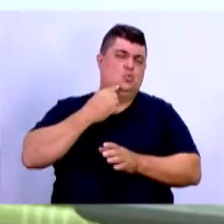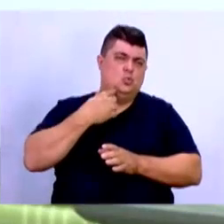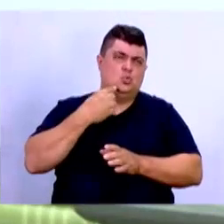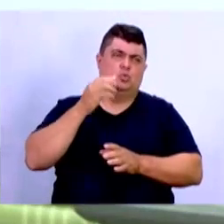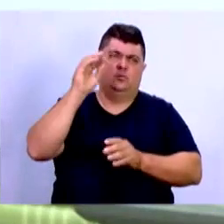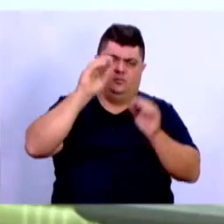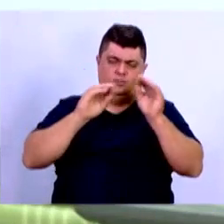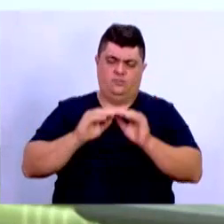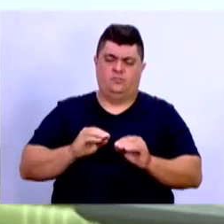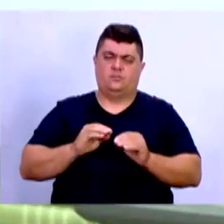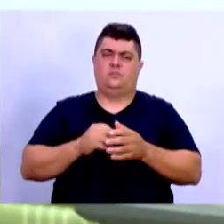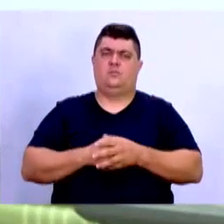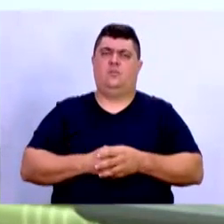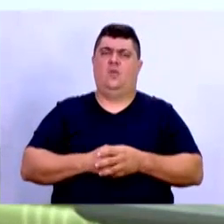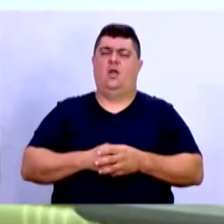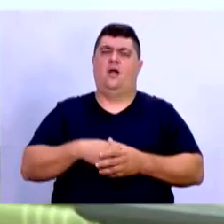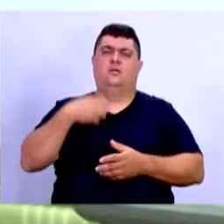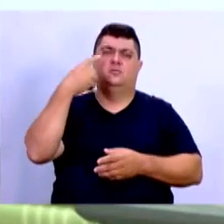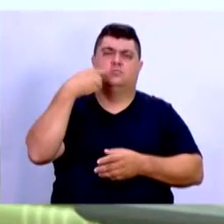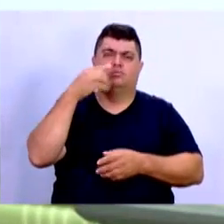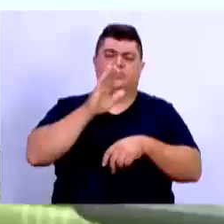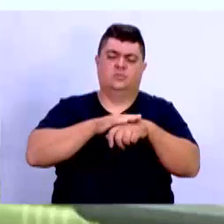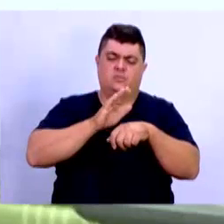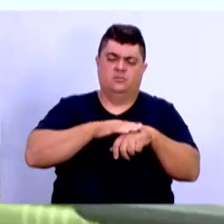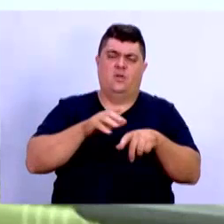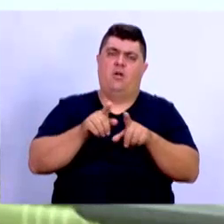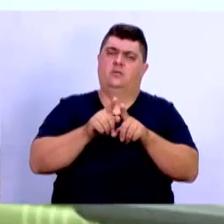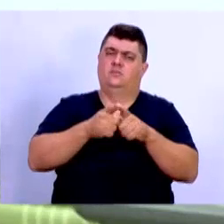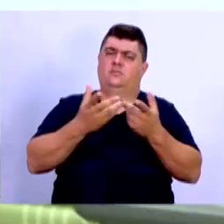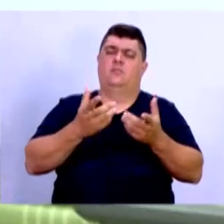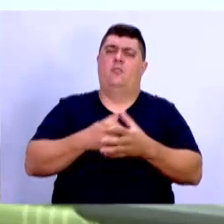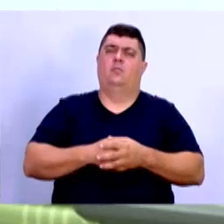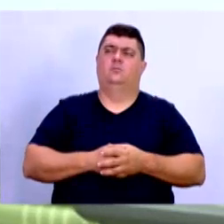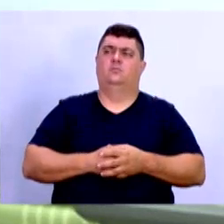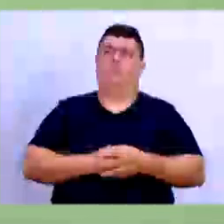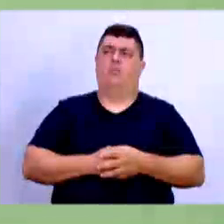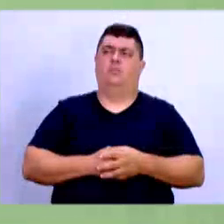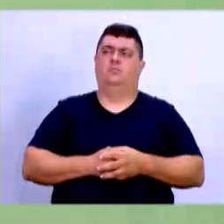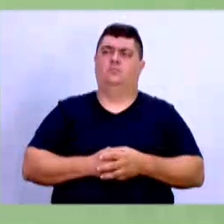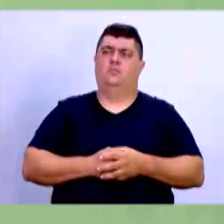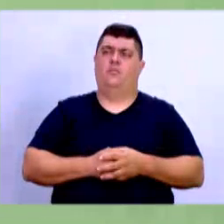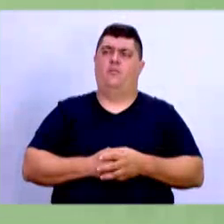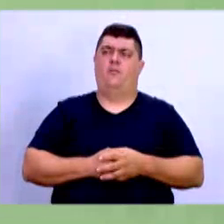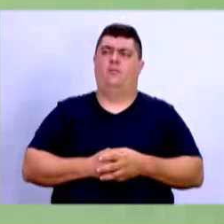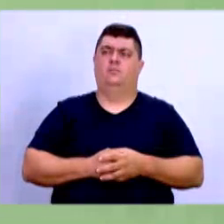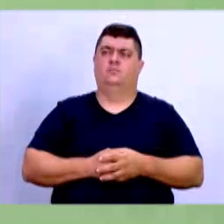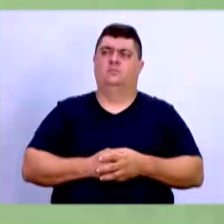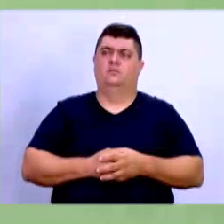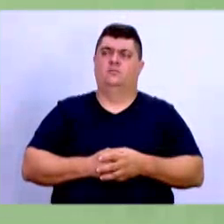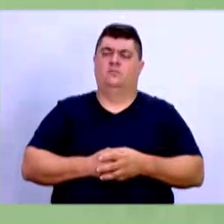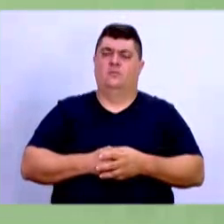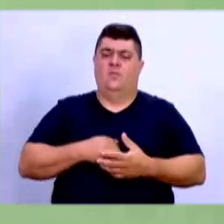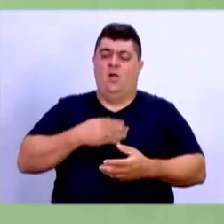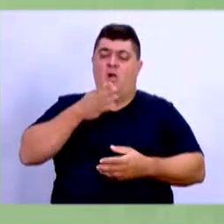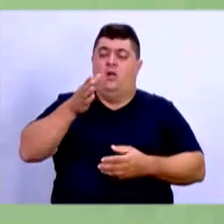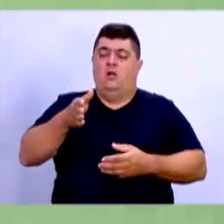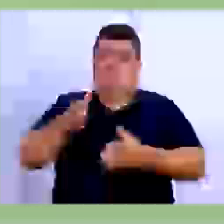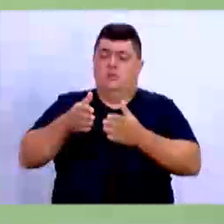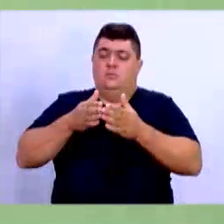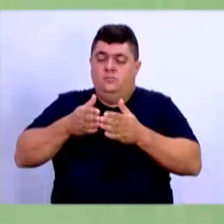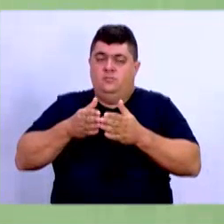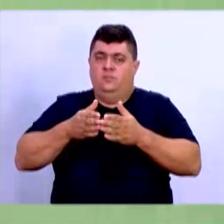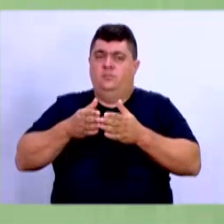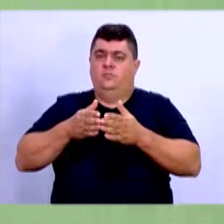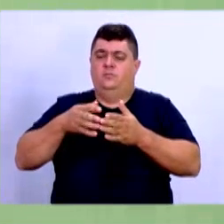o Serasa, acionar ele judicialmente para tentar reverter esse recurso, né? Ou tentar pegar ele de volta. Cobrar também